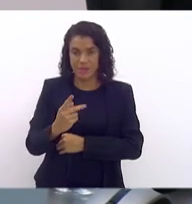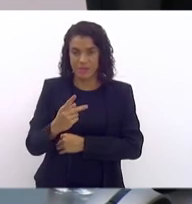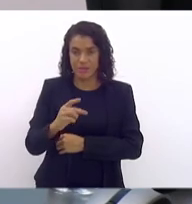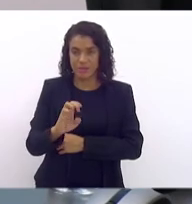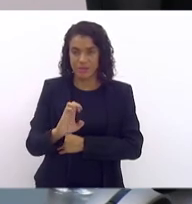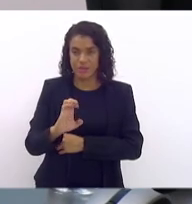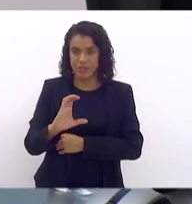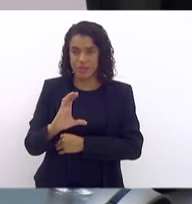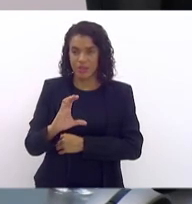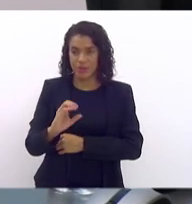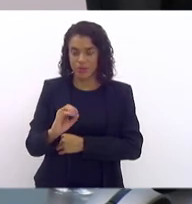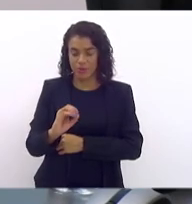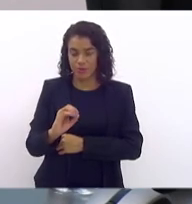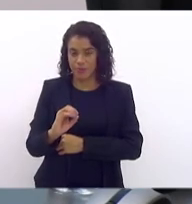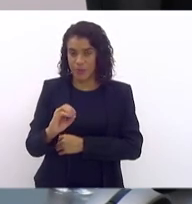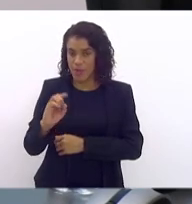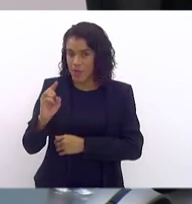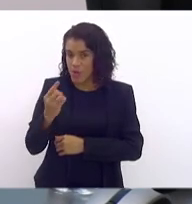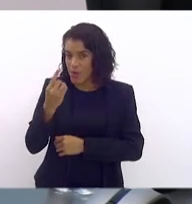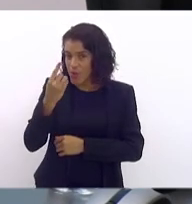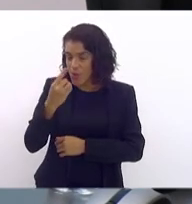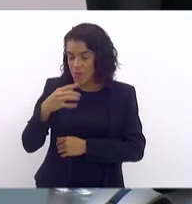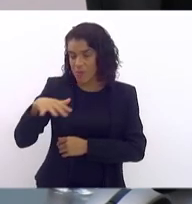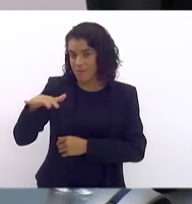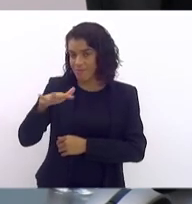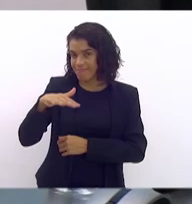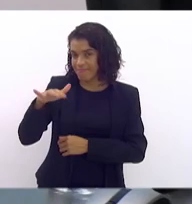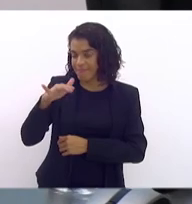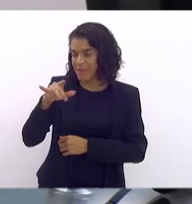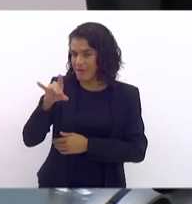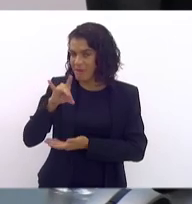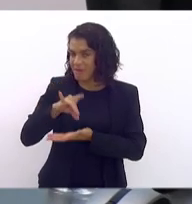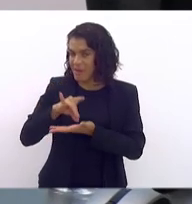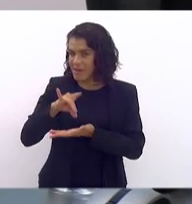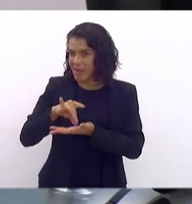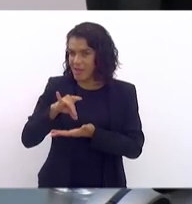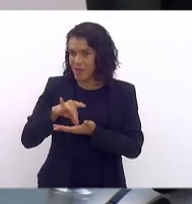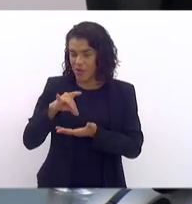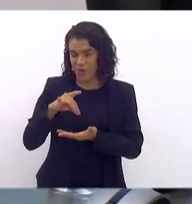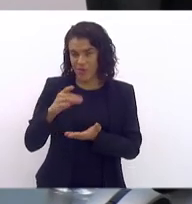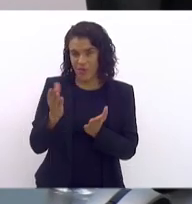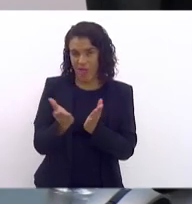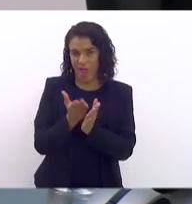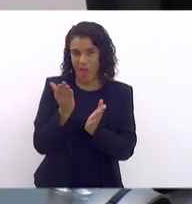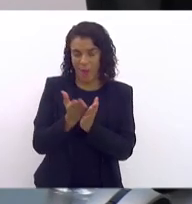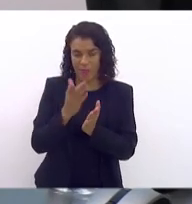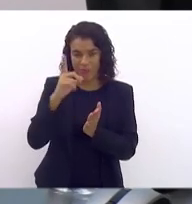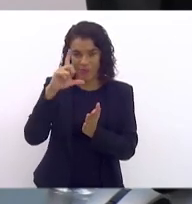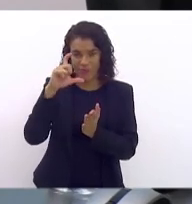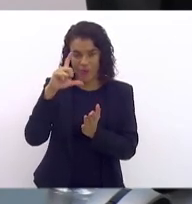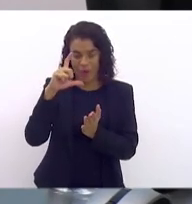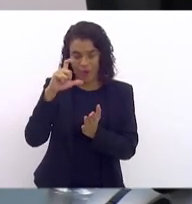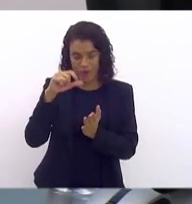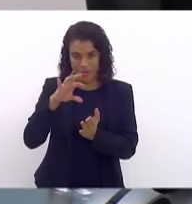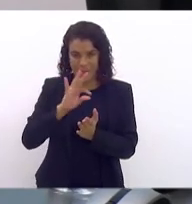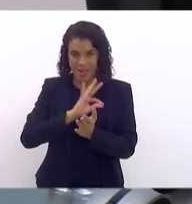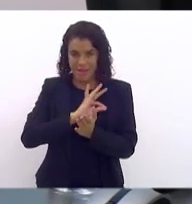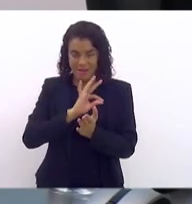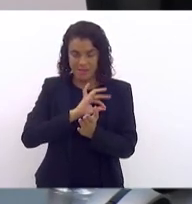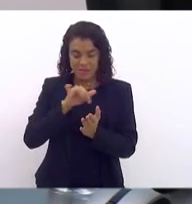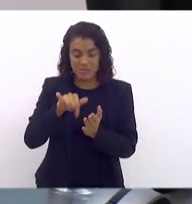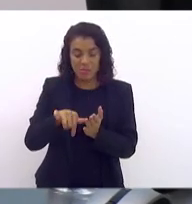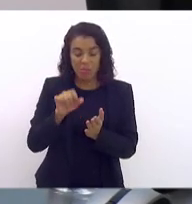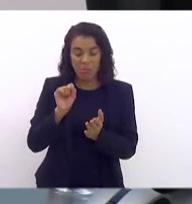e uma das questões que eu tinha era se realmente essa imagem desse álbum de fotografia ela em algum momento teria